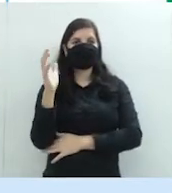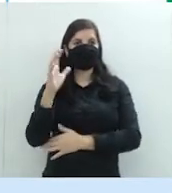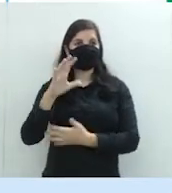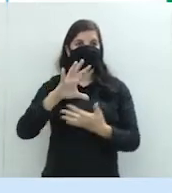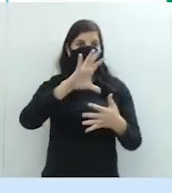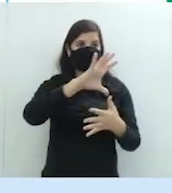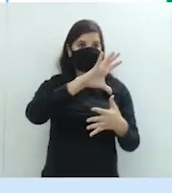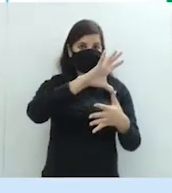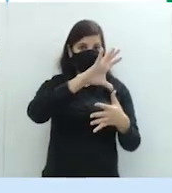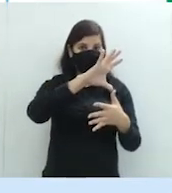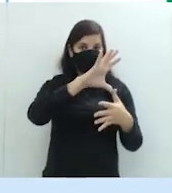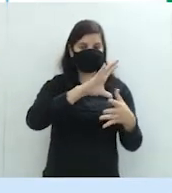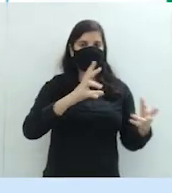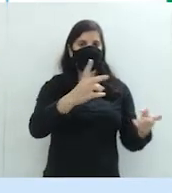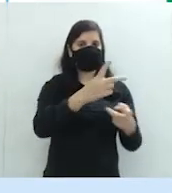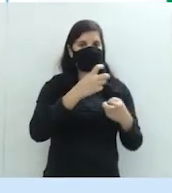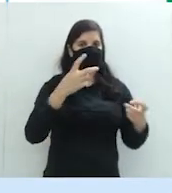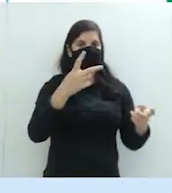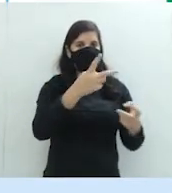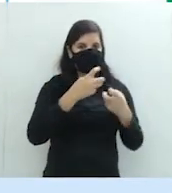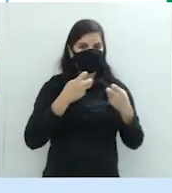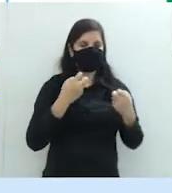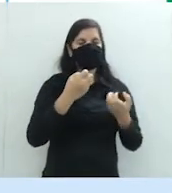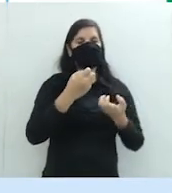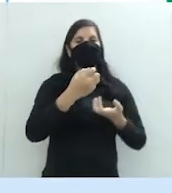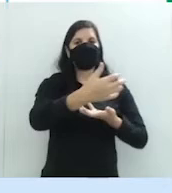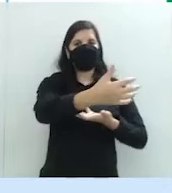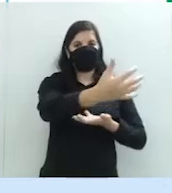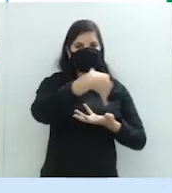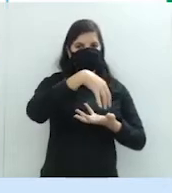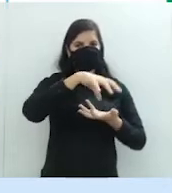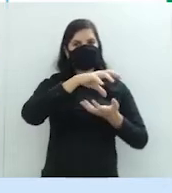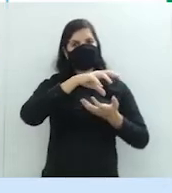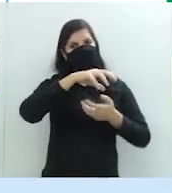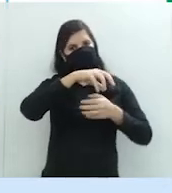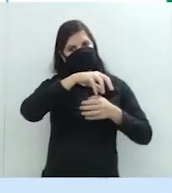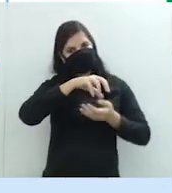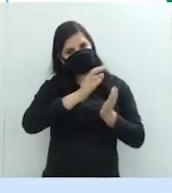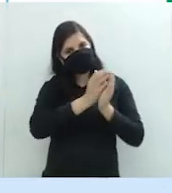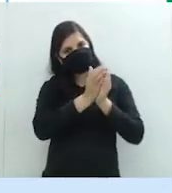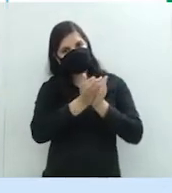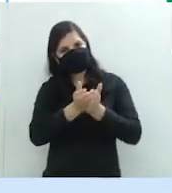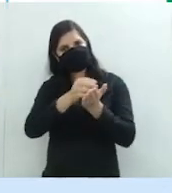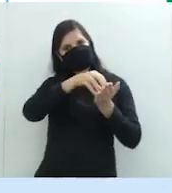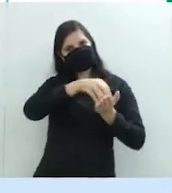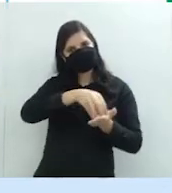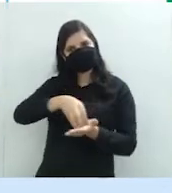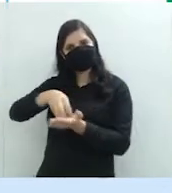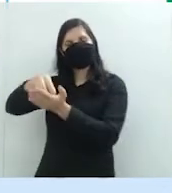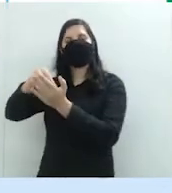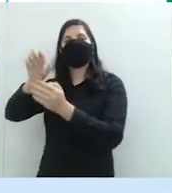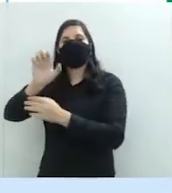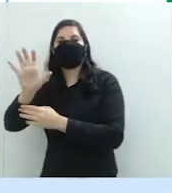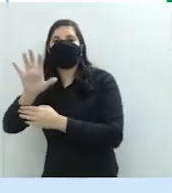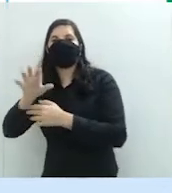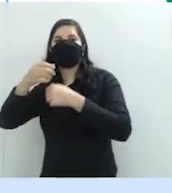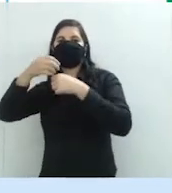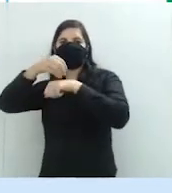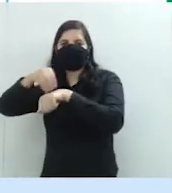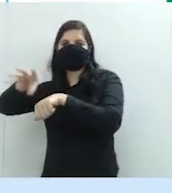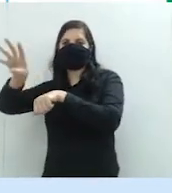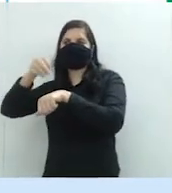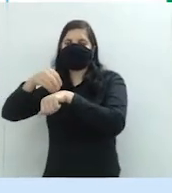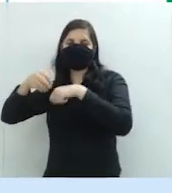América para a Europa e para outras partes do mundo. Observe. Eles levaram conhecimentos, né, espécies